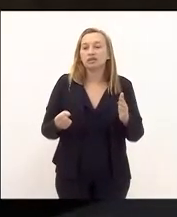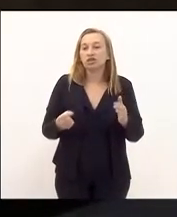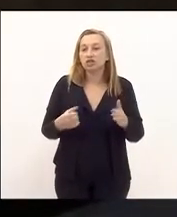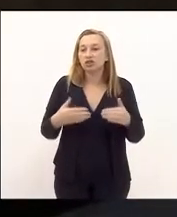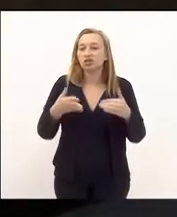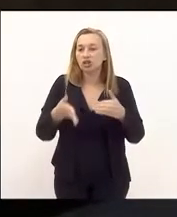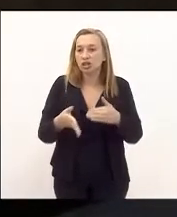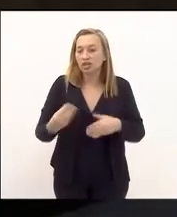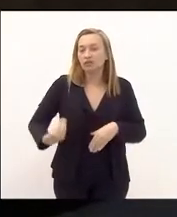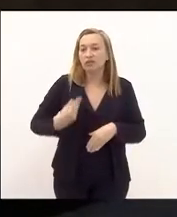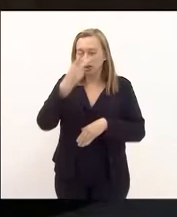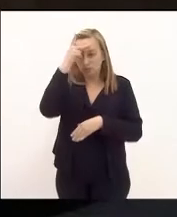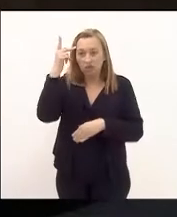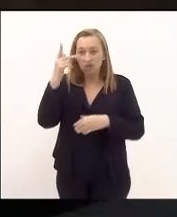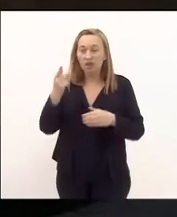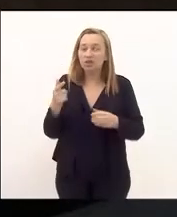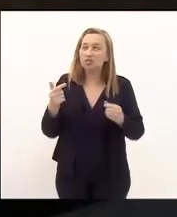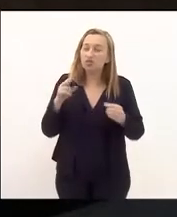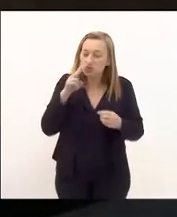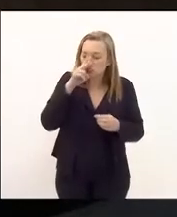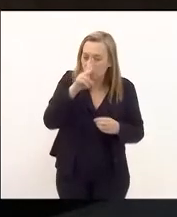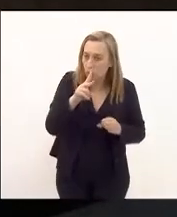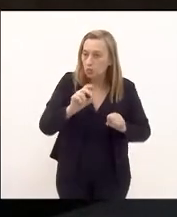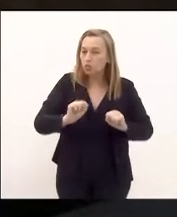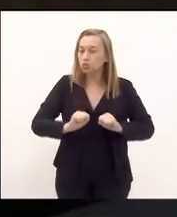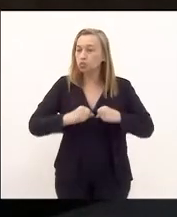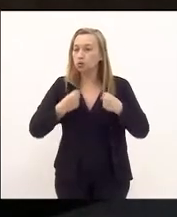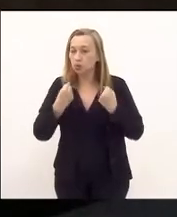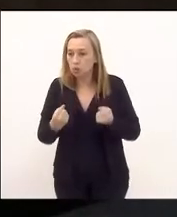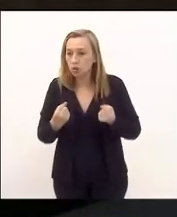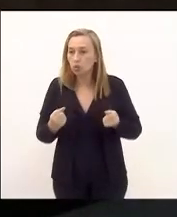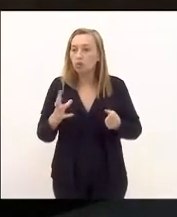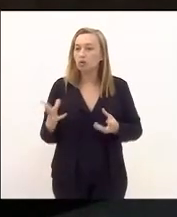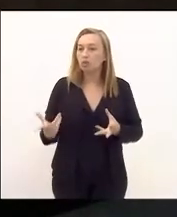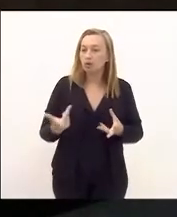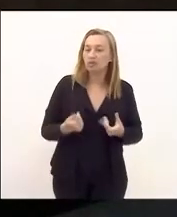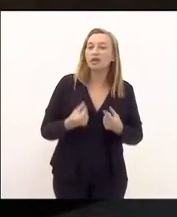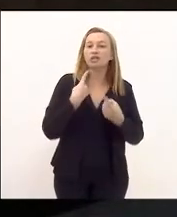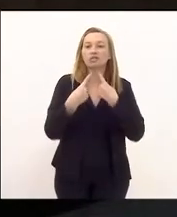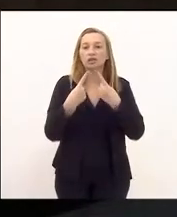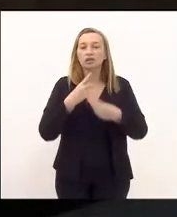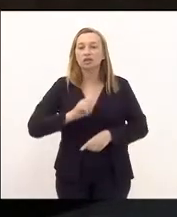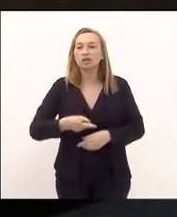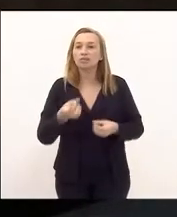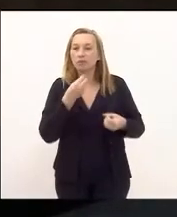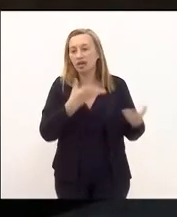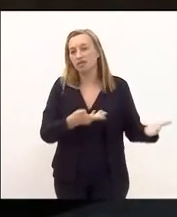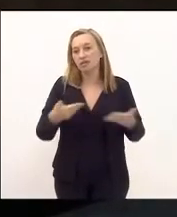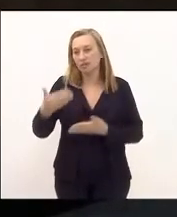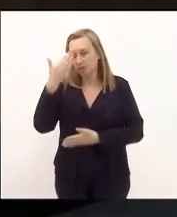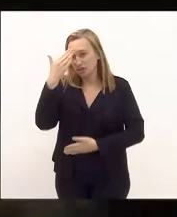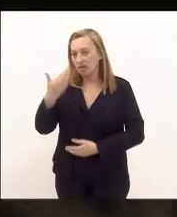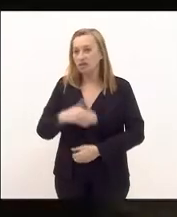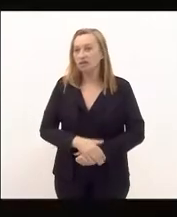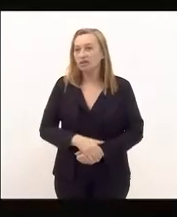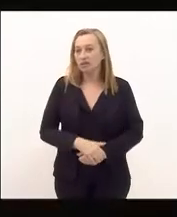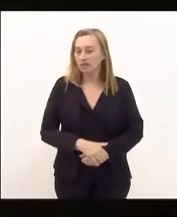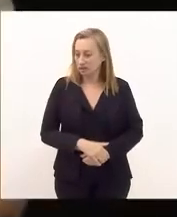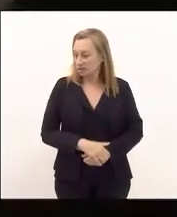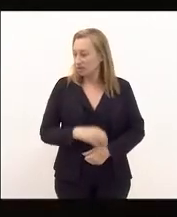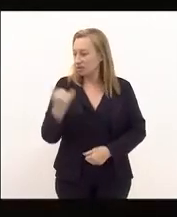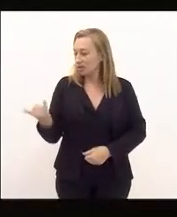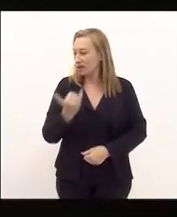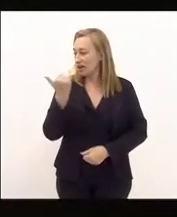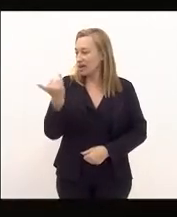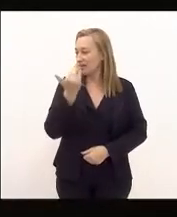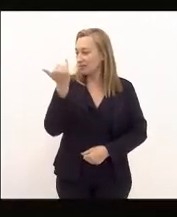esforço coletivo de melhor qualificar esse debate é sempre bem-vindo. Obrigada. É